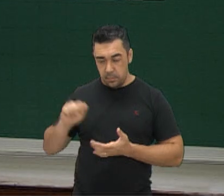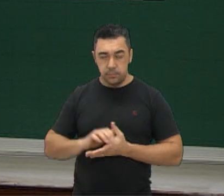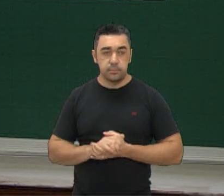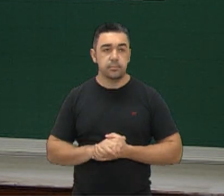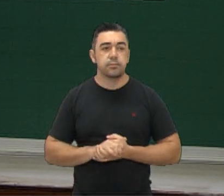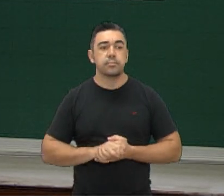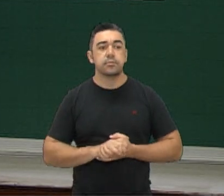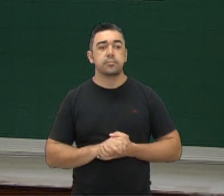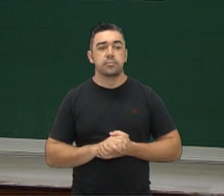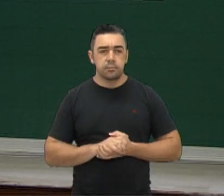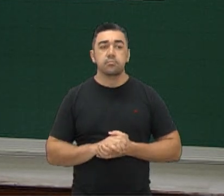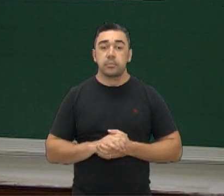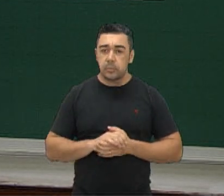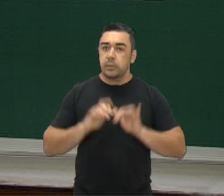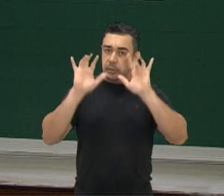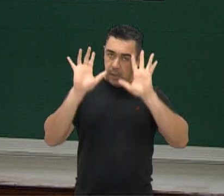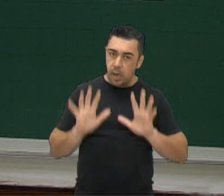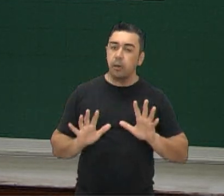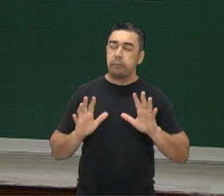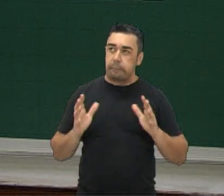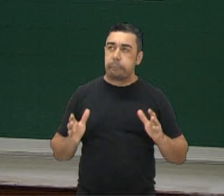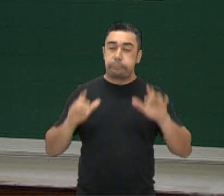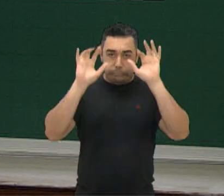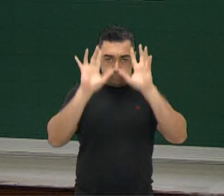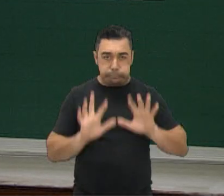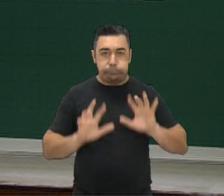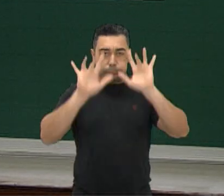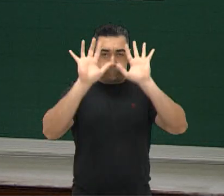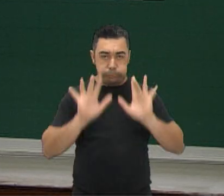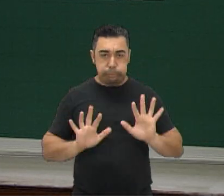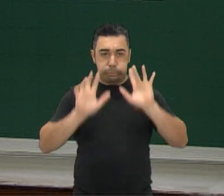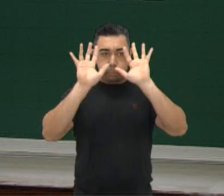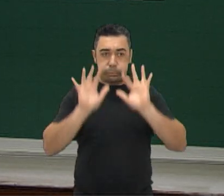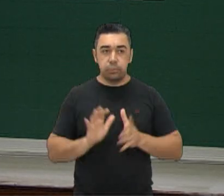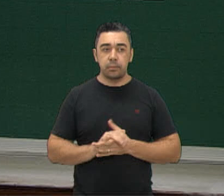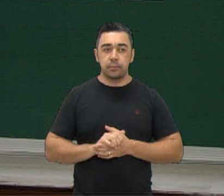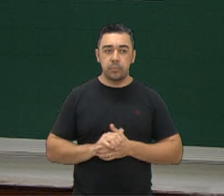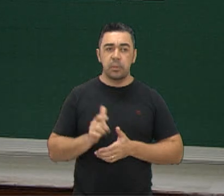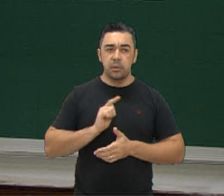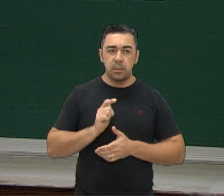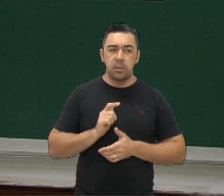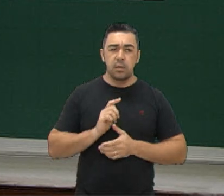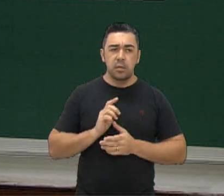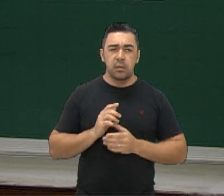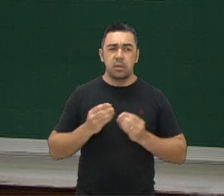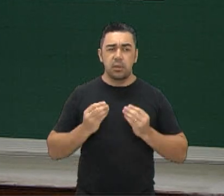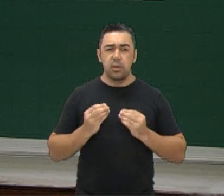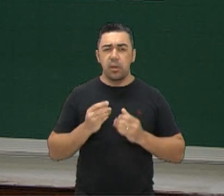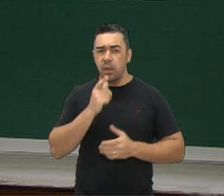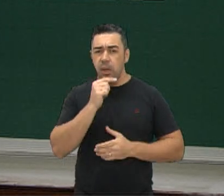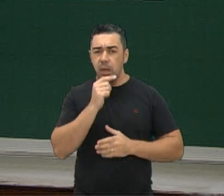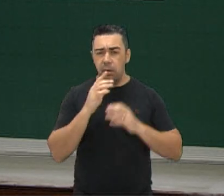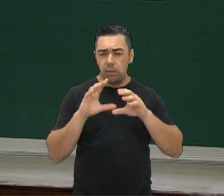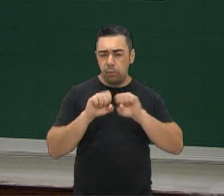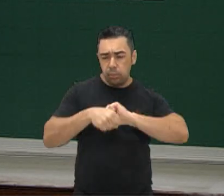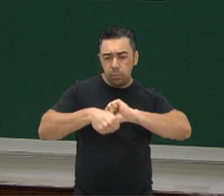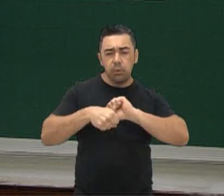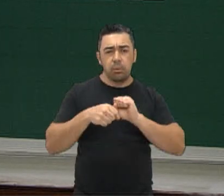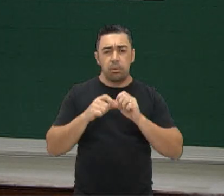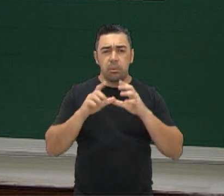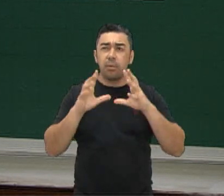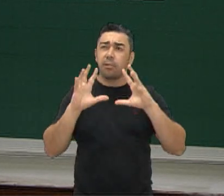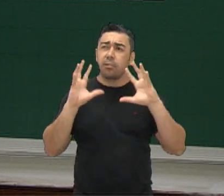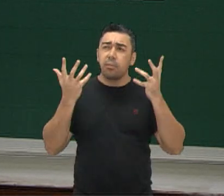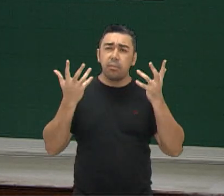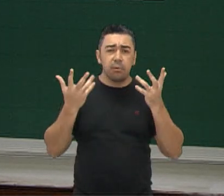neve. Nieva mucho, a mesma coisa, está nevando muito. Hay mucha humedad, ou hay humedad, né? Que o